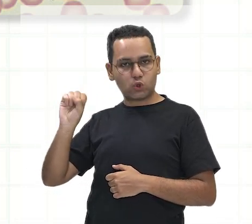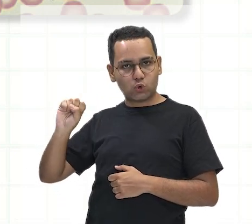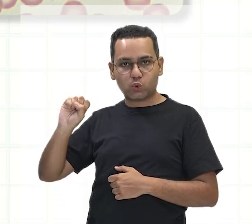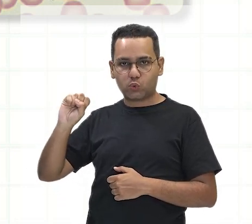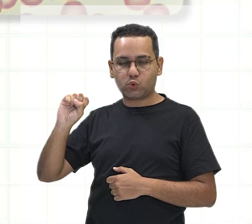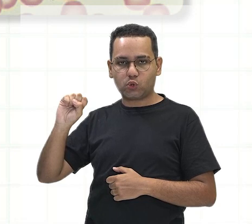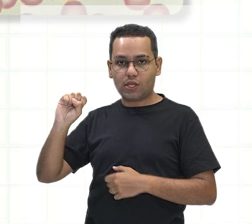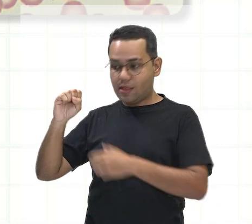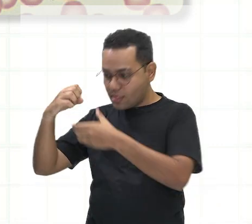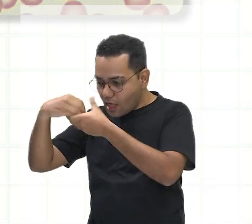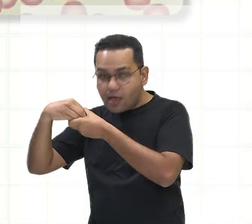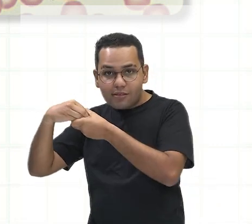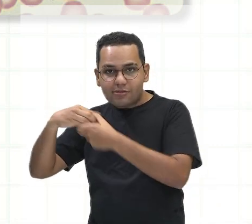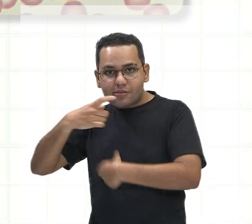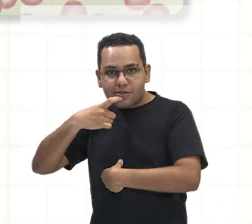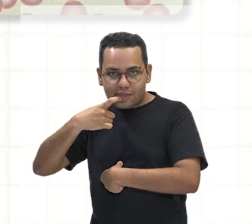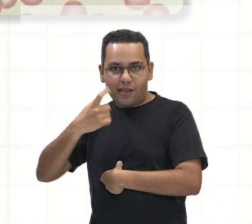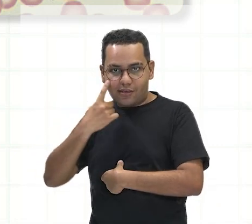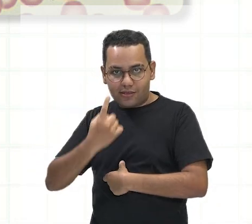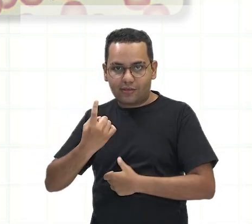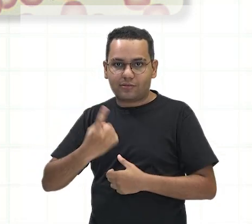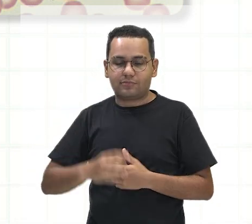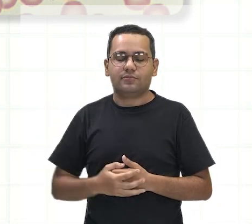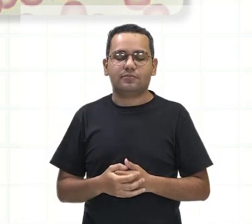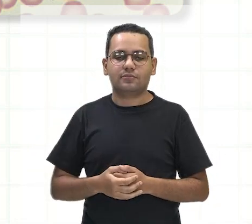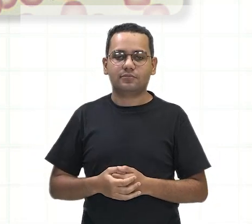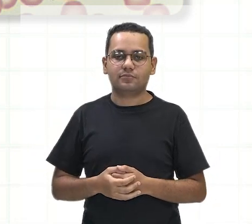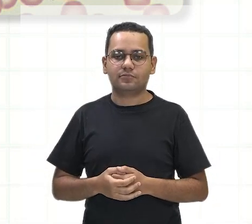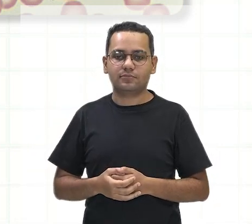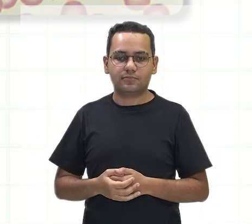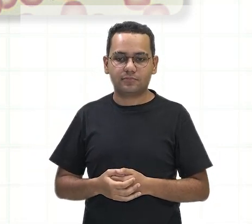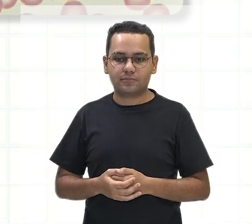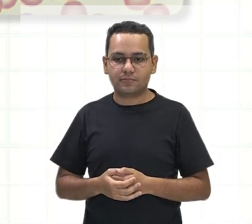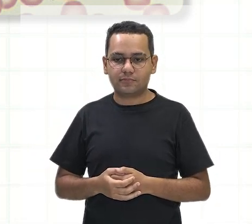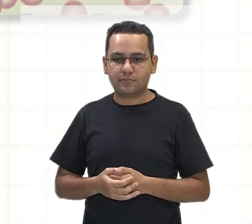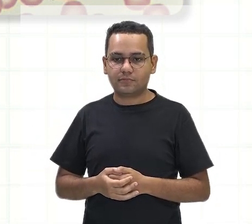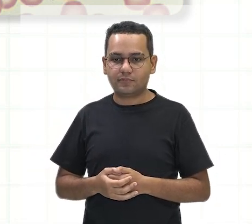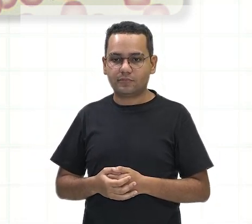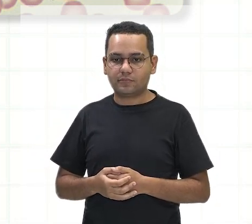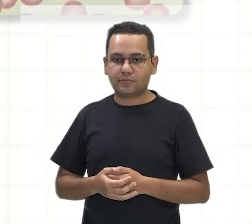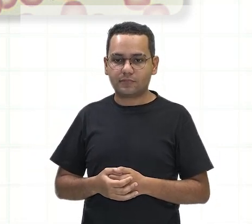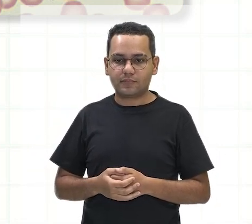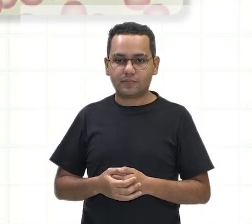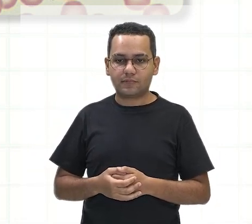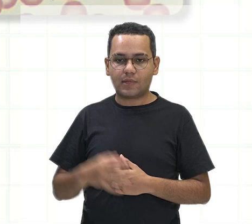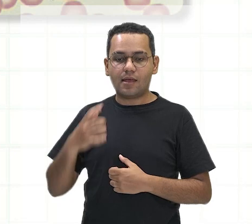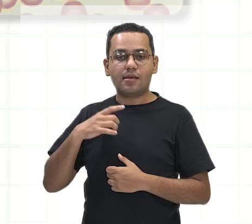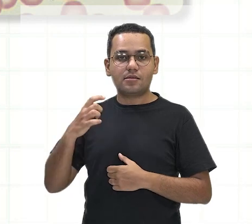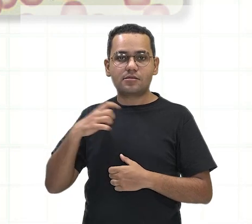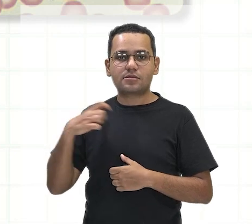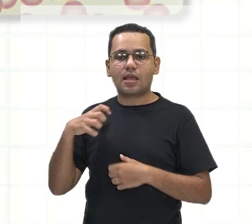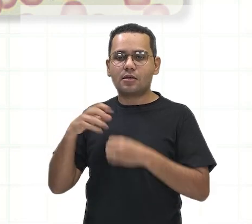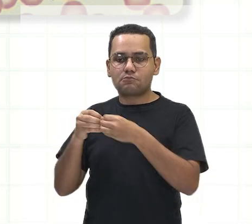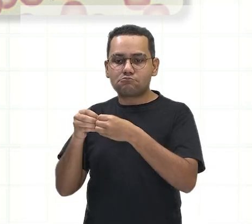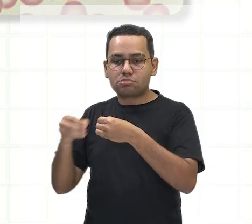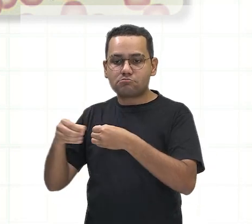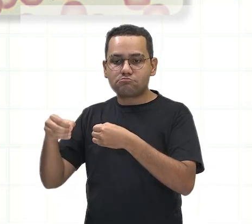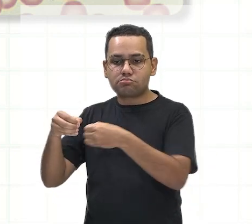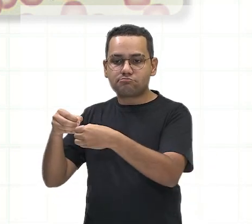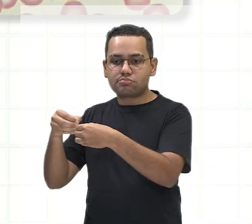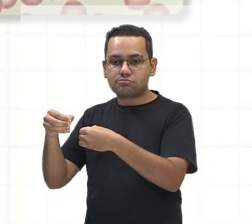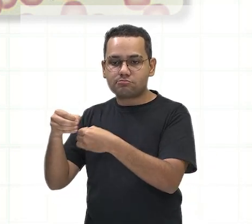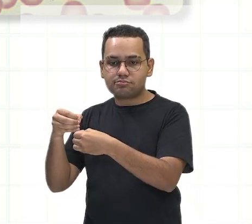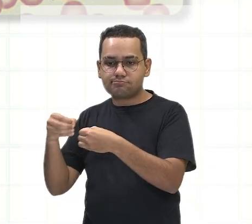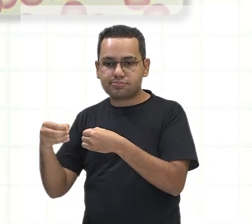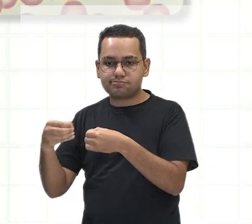Então, como a gente está podendo observar aí no texto, né, no interior das hemácias vão se desenvolver essas formas sexuadas do